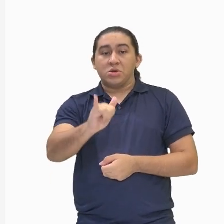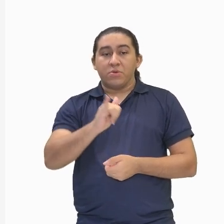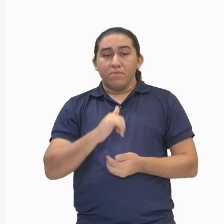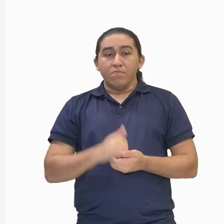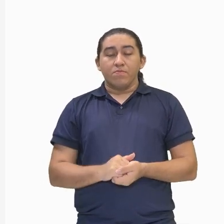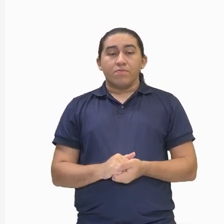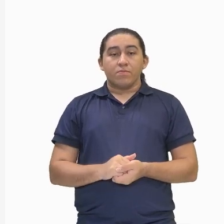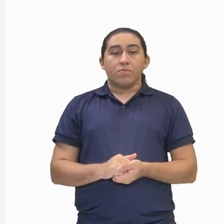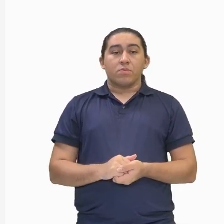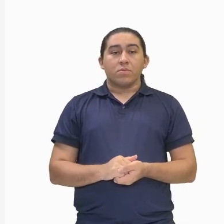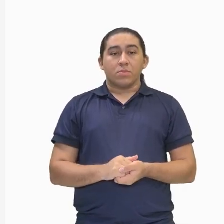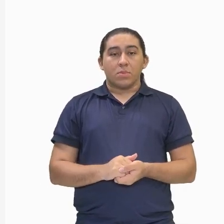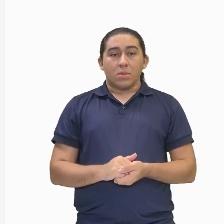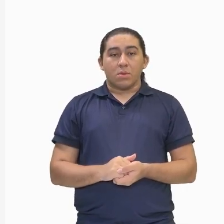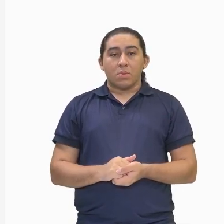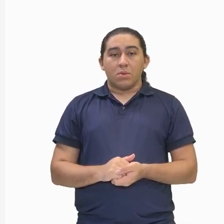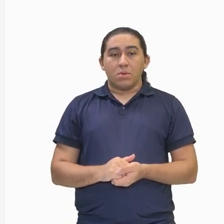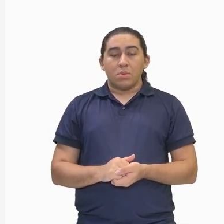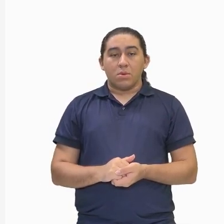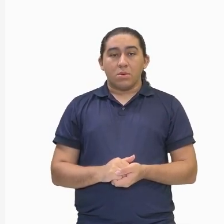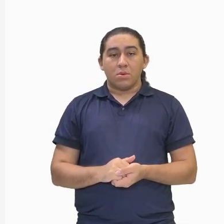nas hidrelétricas, né,